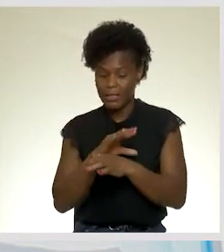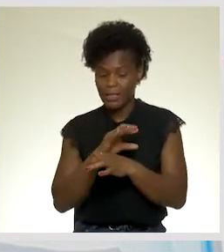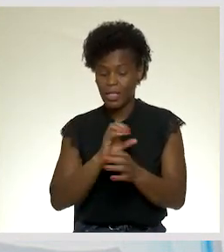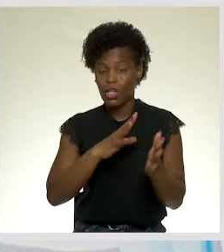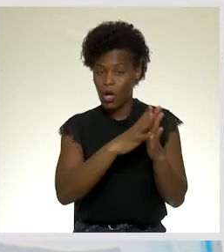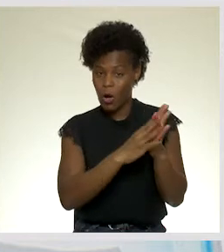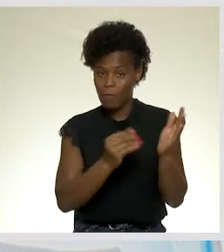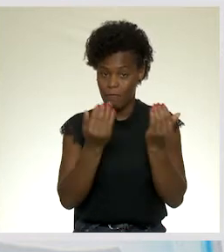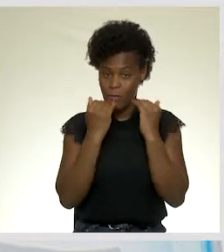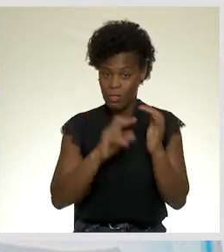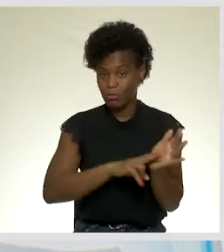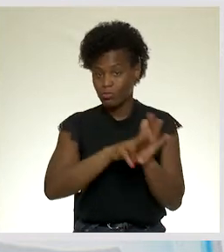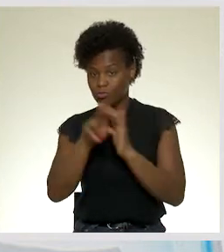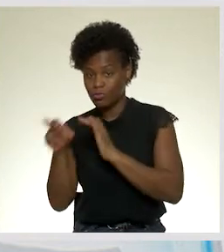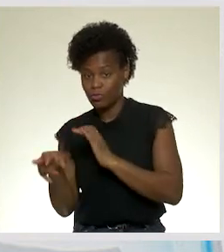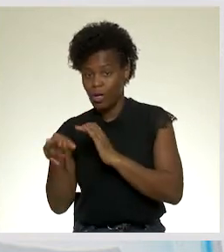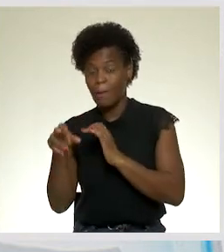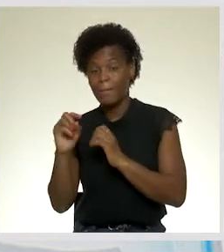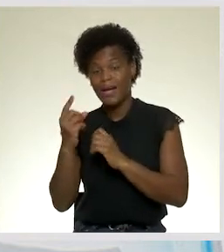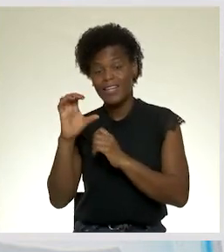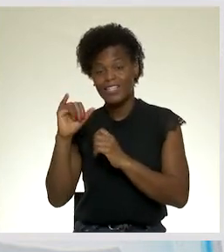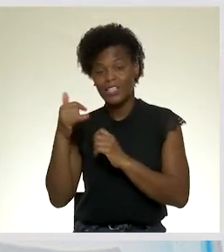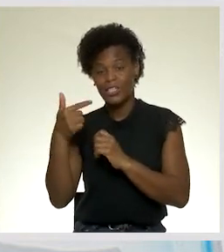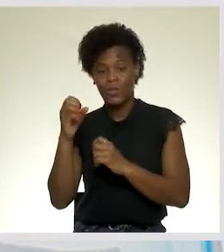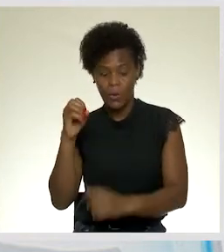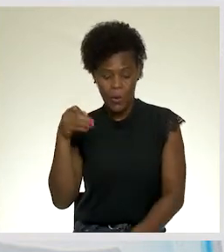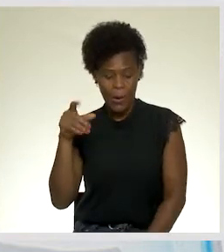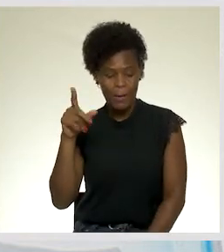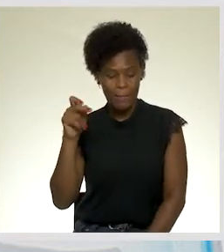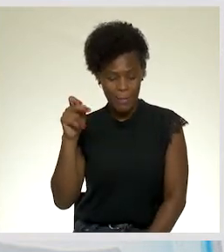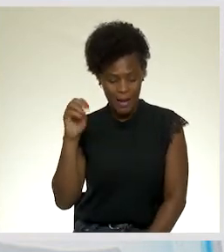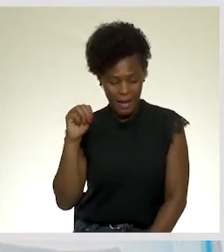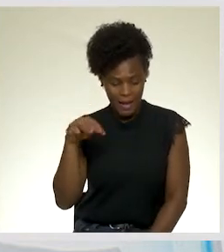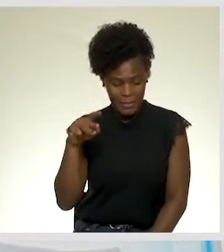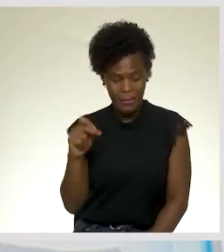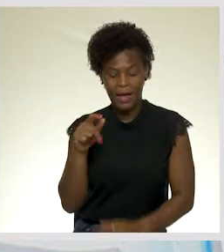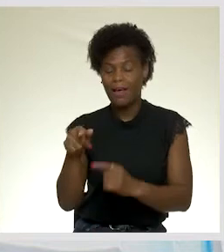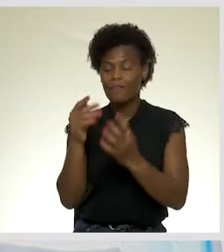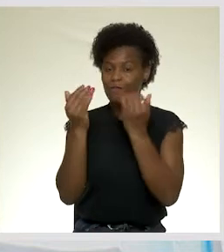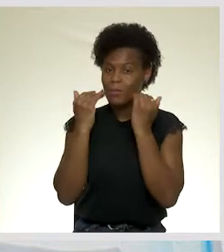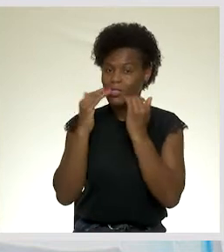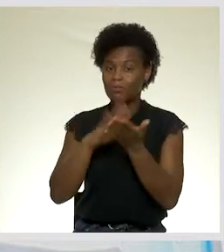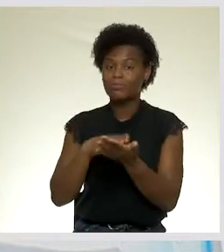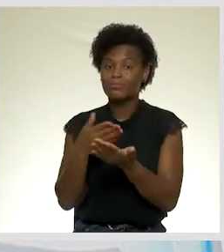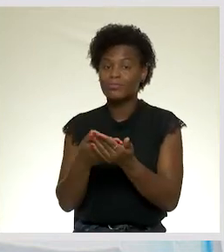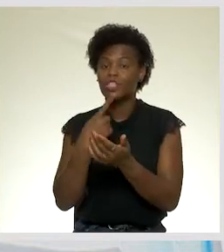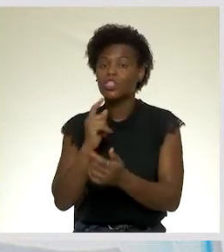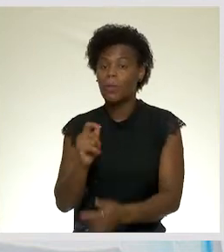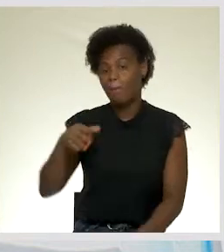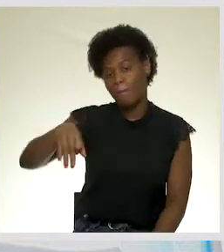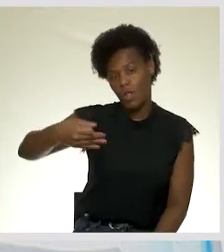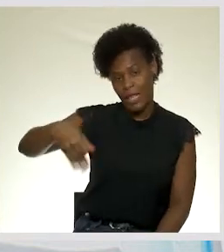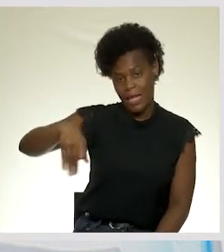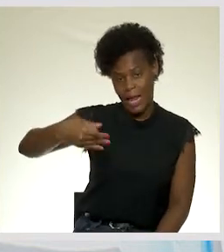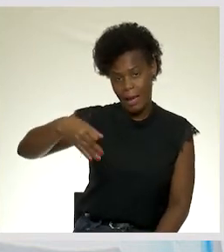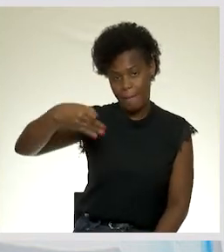essa cópia dessa informação genética para o citoplasma, e no citoplasma esta informação é traduzida em uma proteína. E a